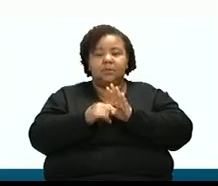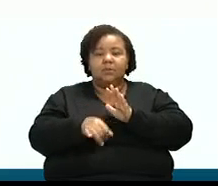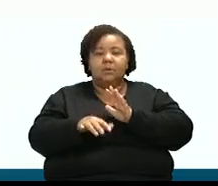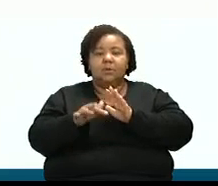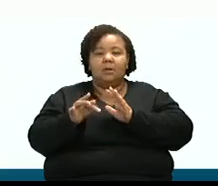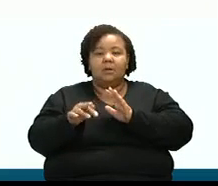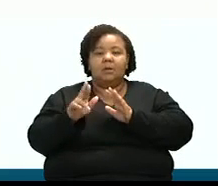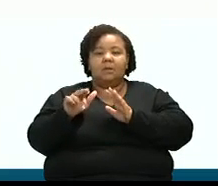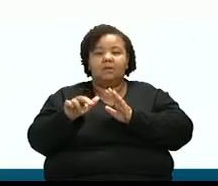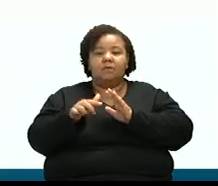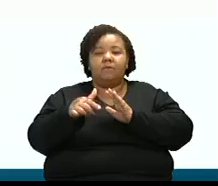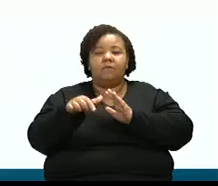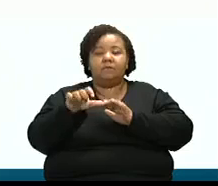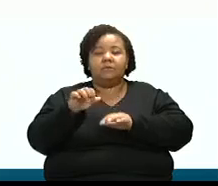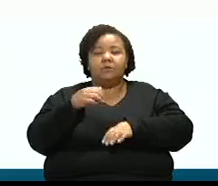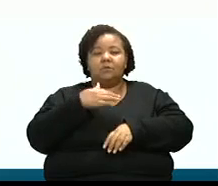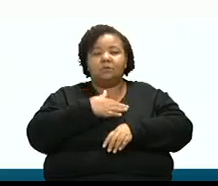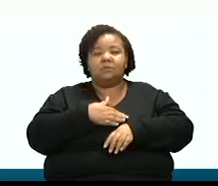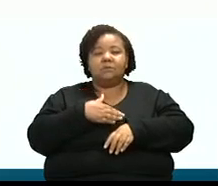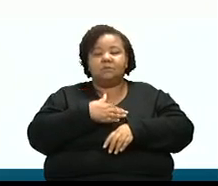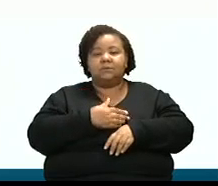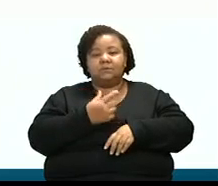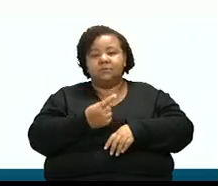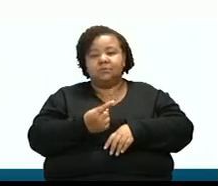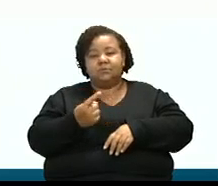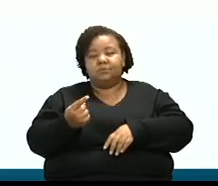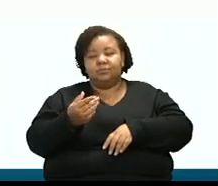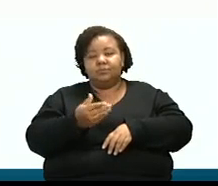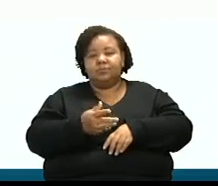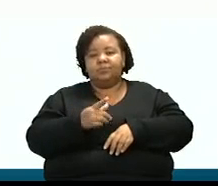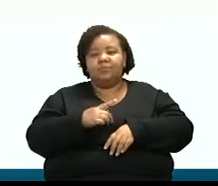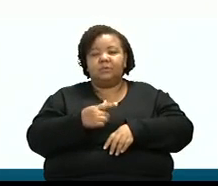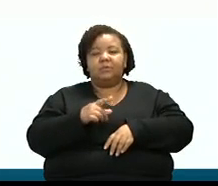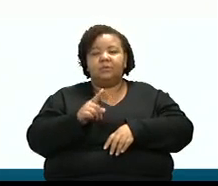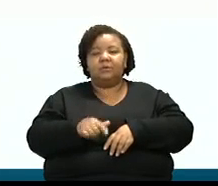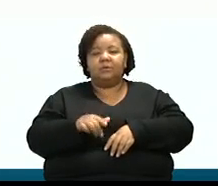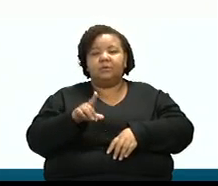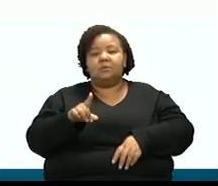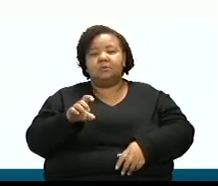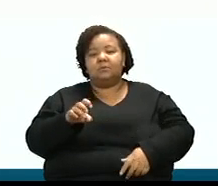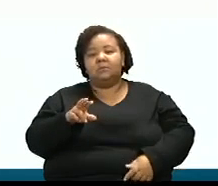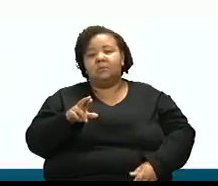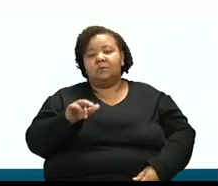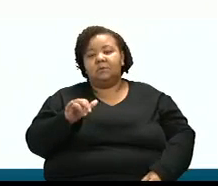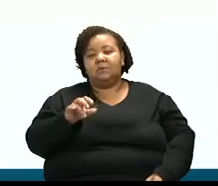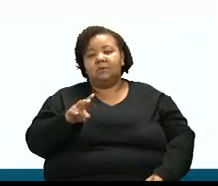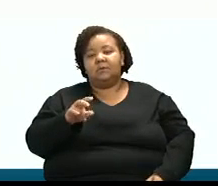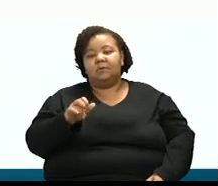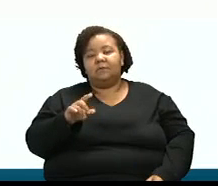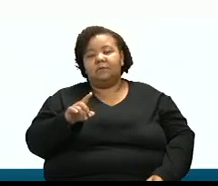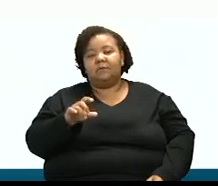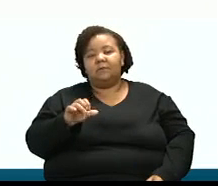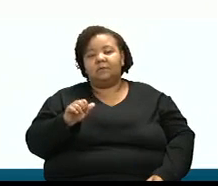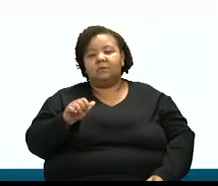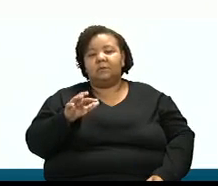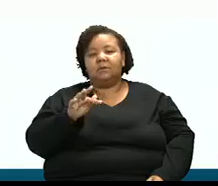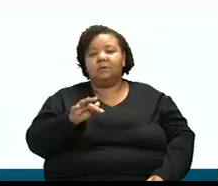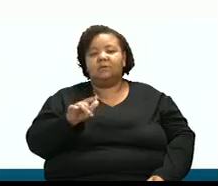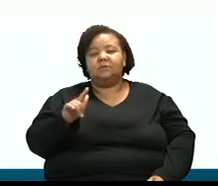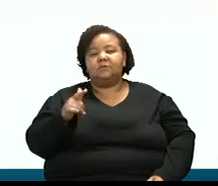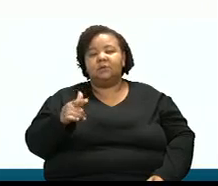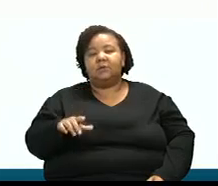funções, satisfazendo a cada uma das hipóteses. Então, eu tenho as derivadas de f e g, a região